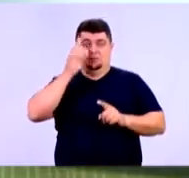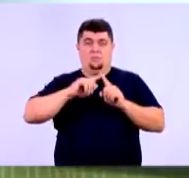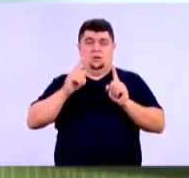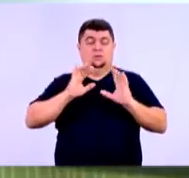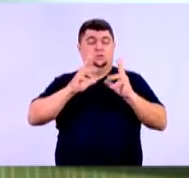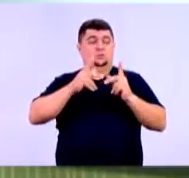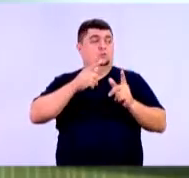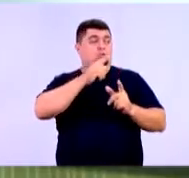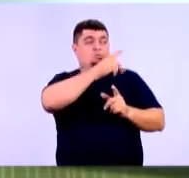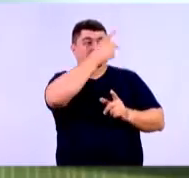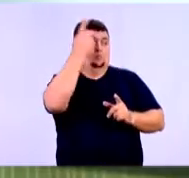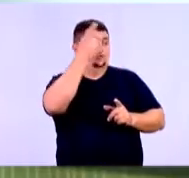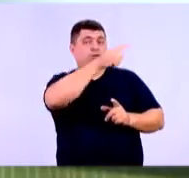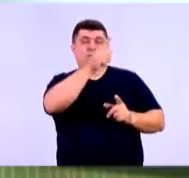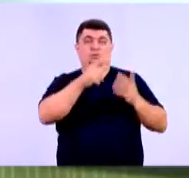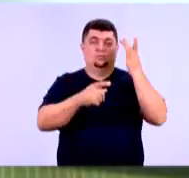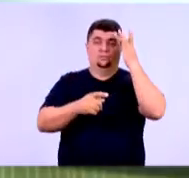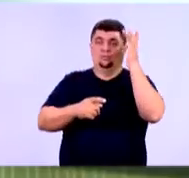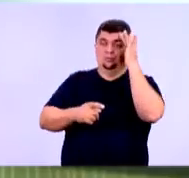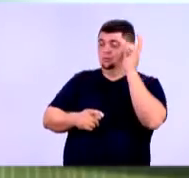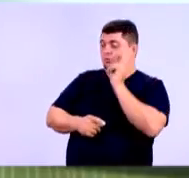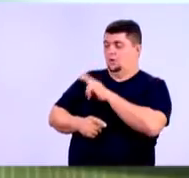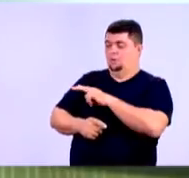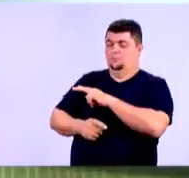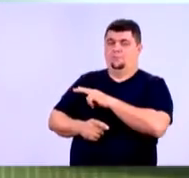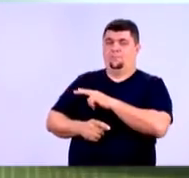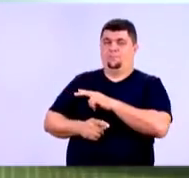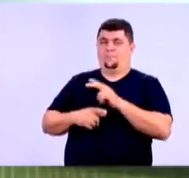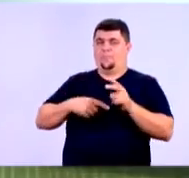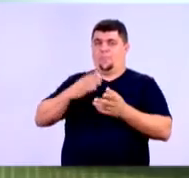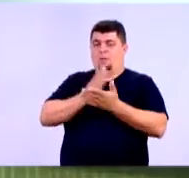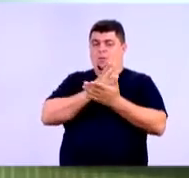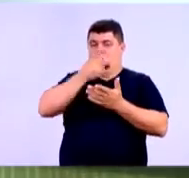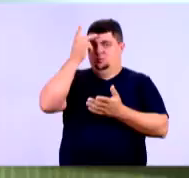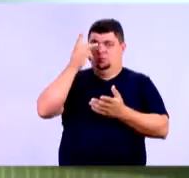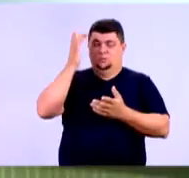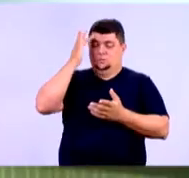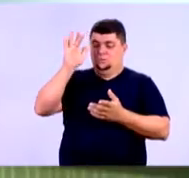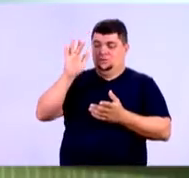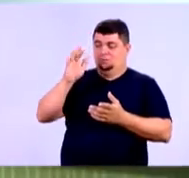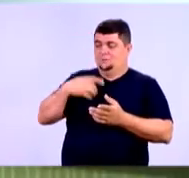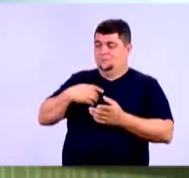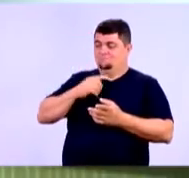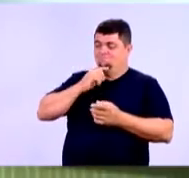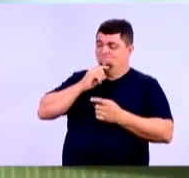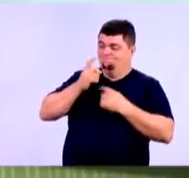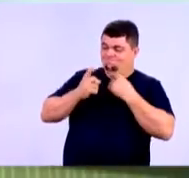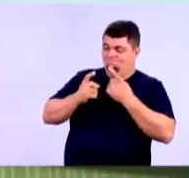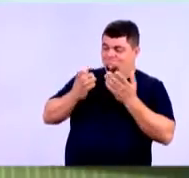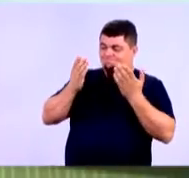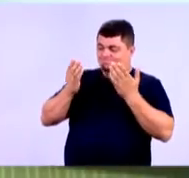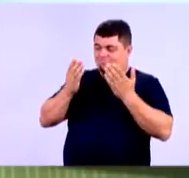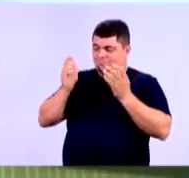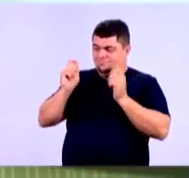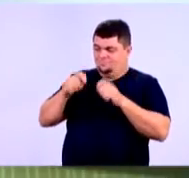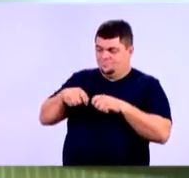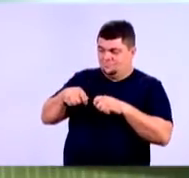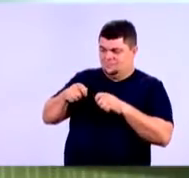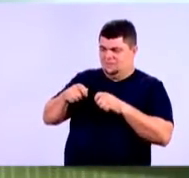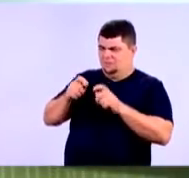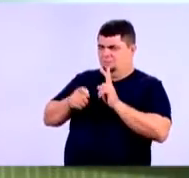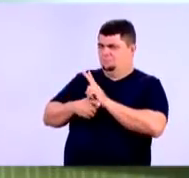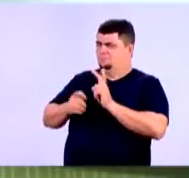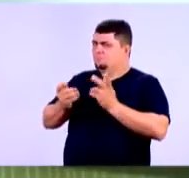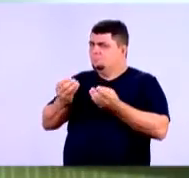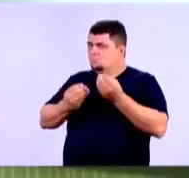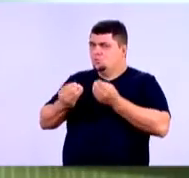mundo sabe disso. Às vezes a pessoa que vai vender para esse seu vizinho fica na dúvida. Será que eu posso conceder crédito para essa pessoa? Será que